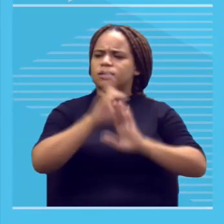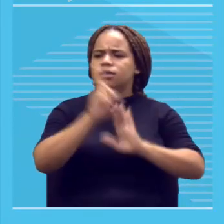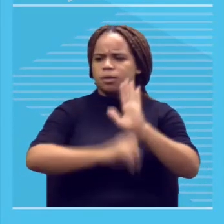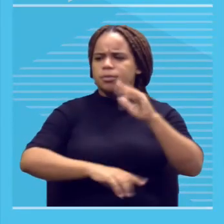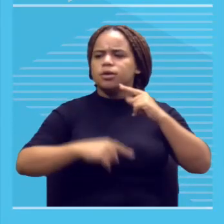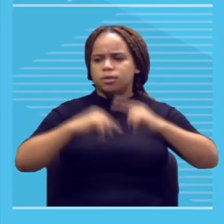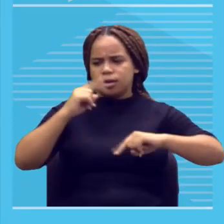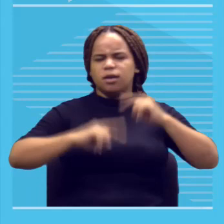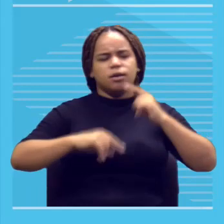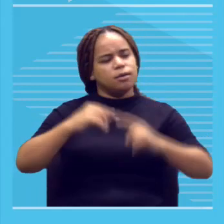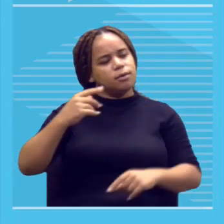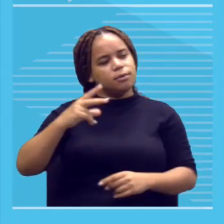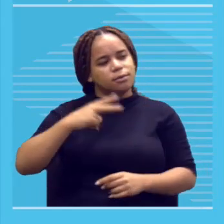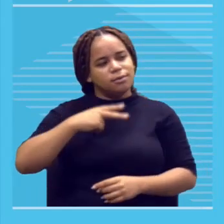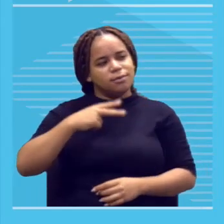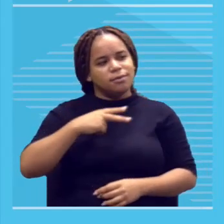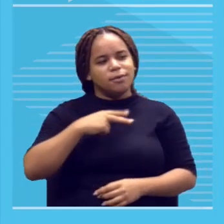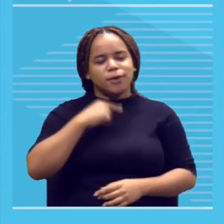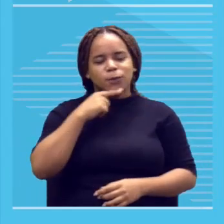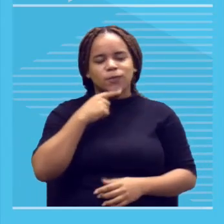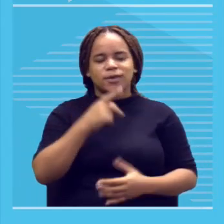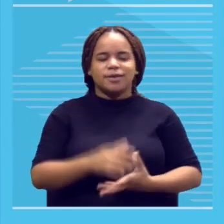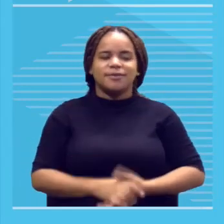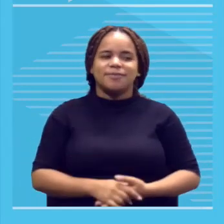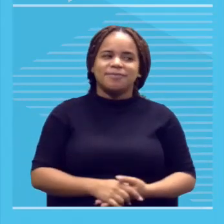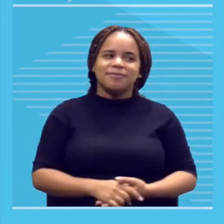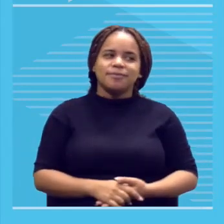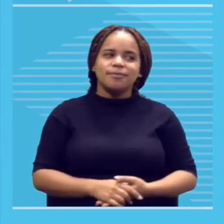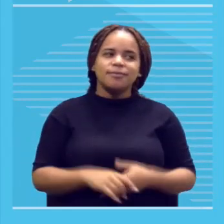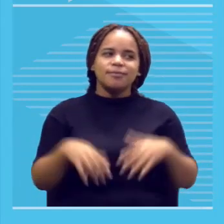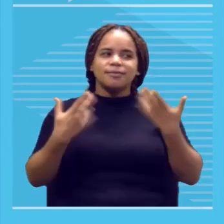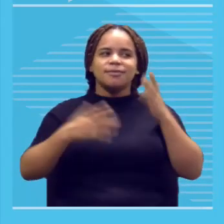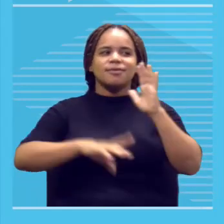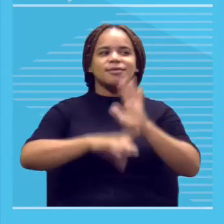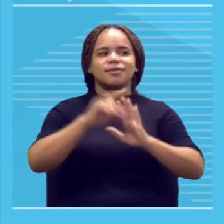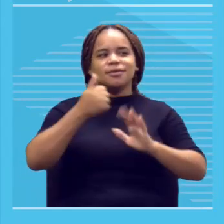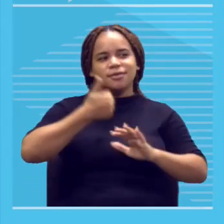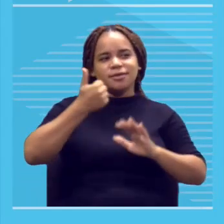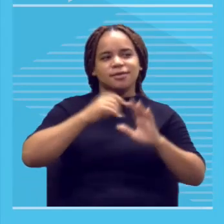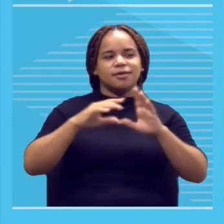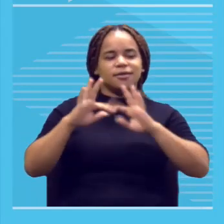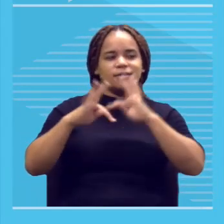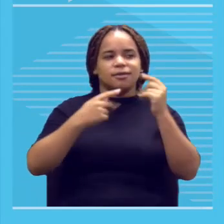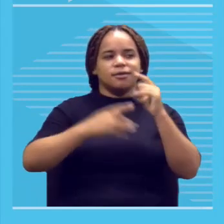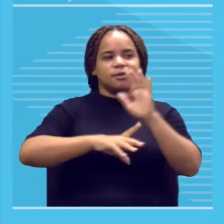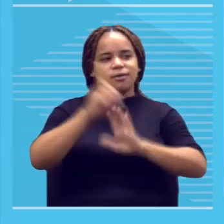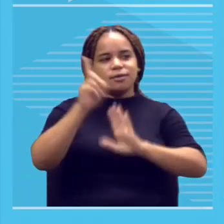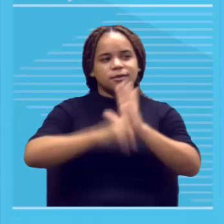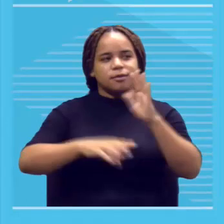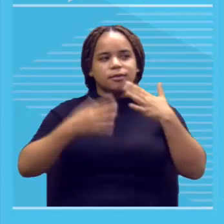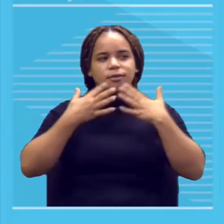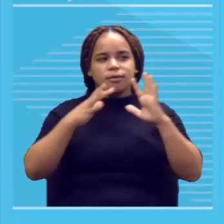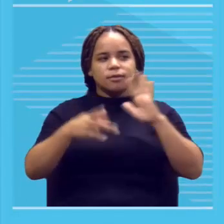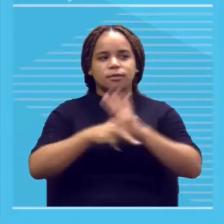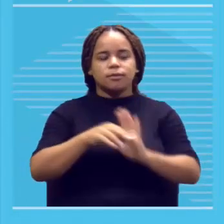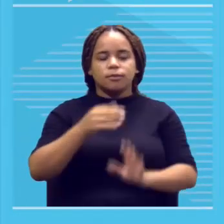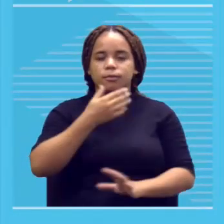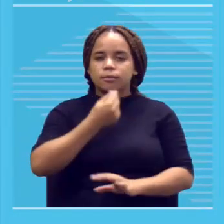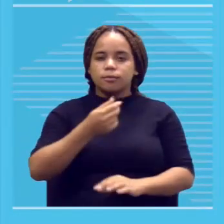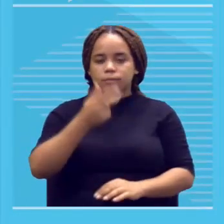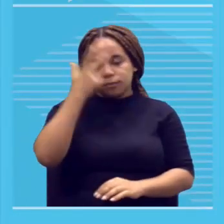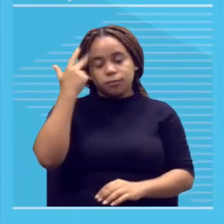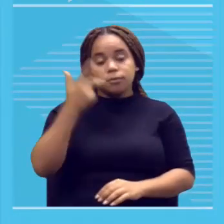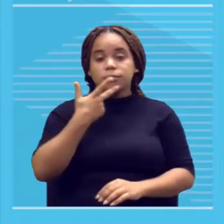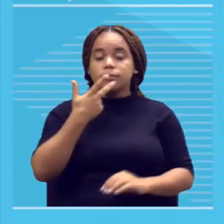os direitos naturais do ser humano né muitas pessoas falam a propriedade a propriedade direito de propriedades